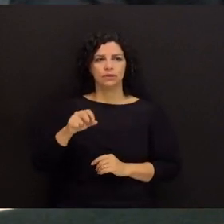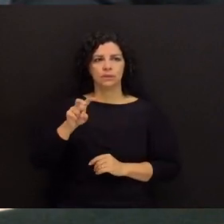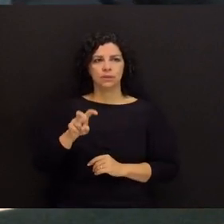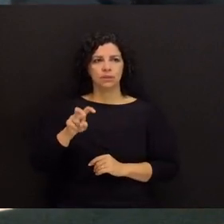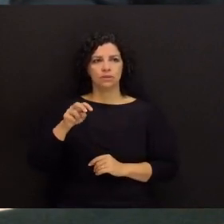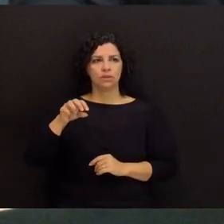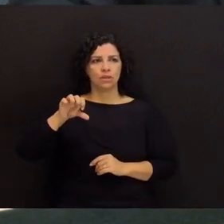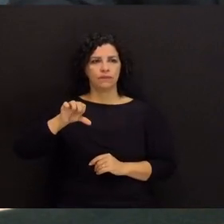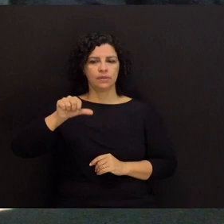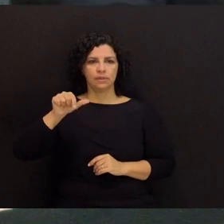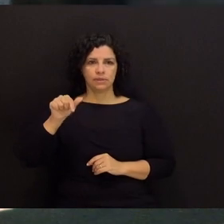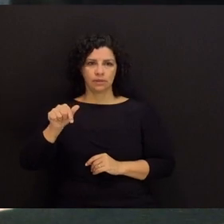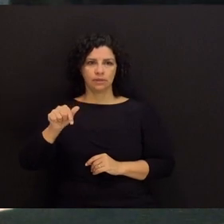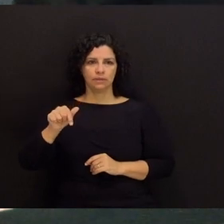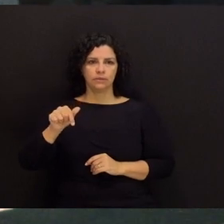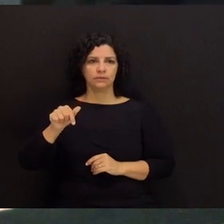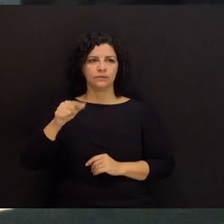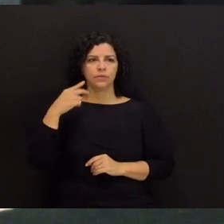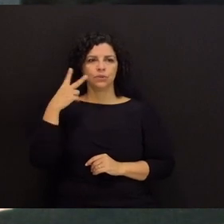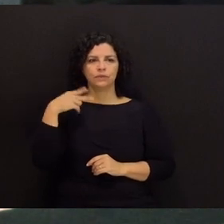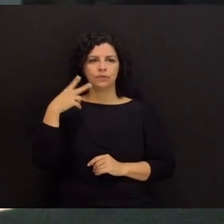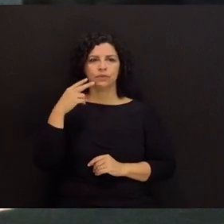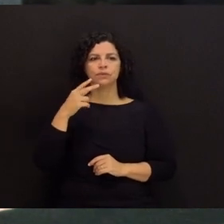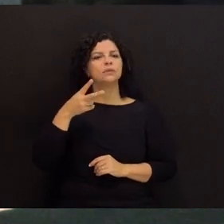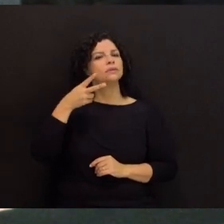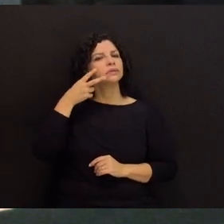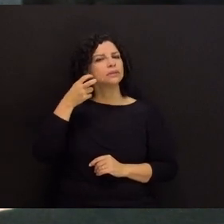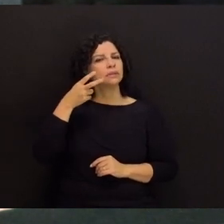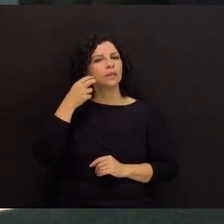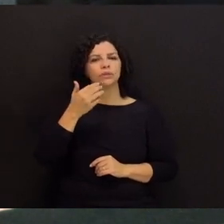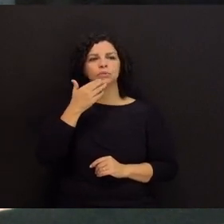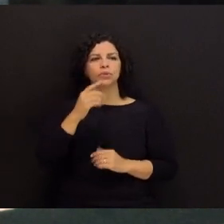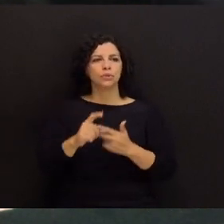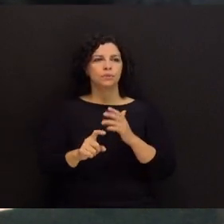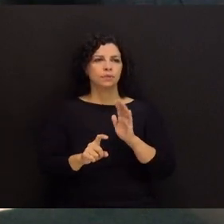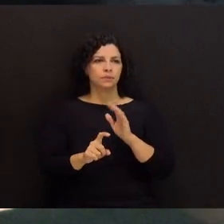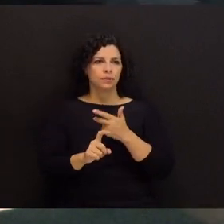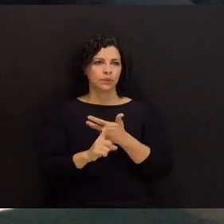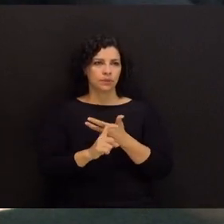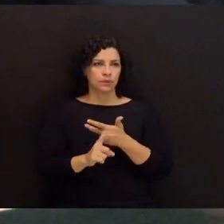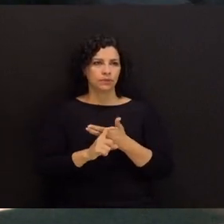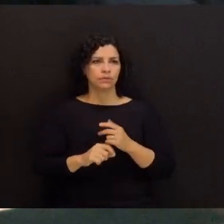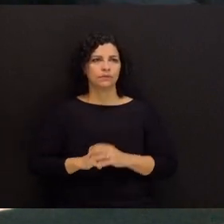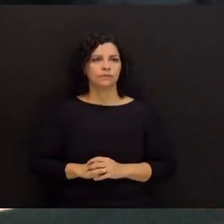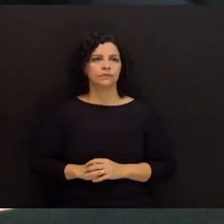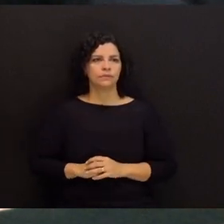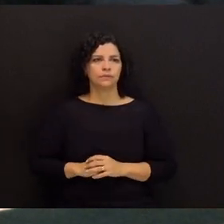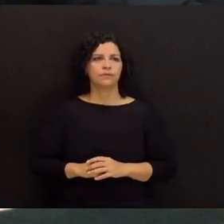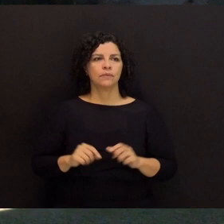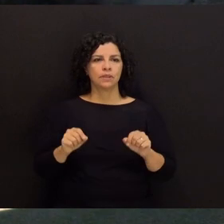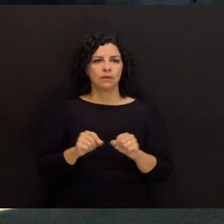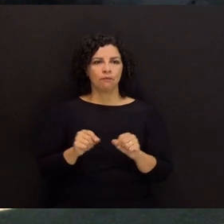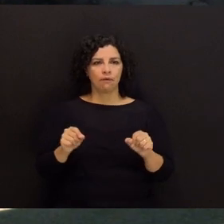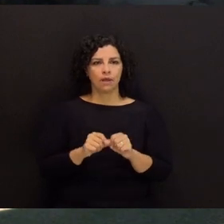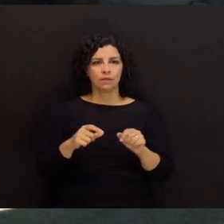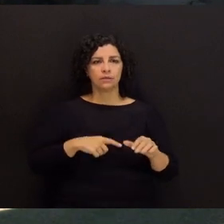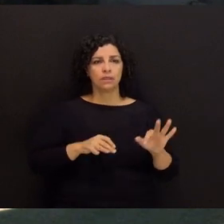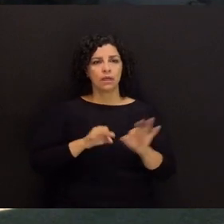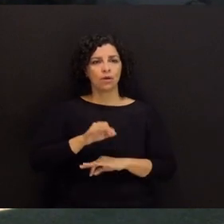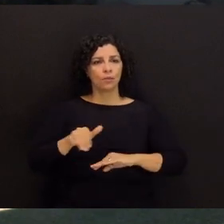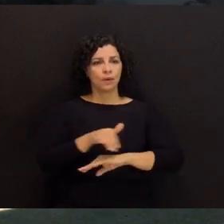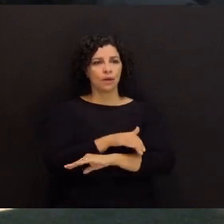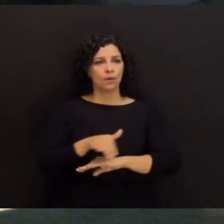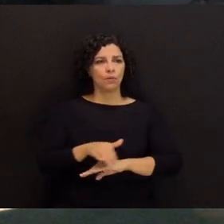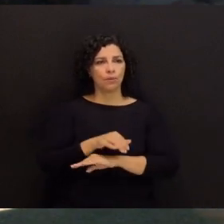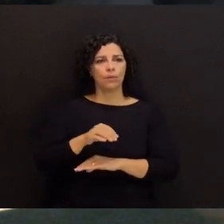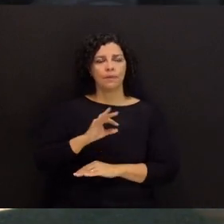11.597 do vereador Sinésio ao executivo que realize e reparo asfáltico da